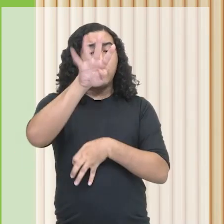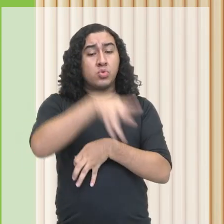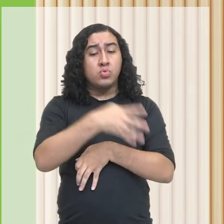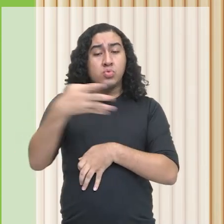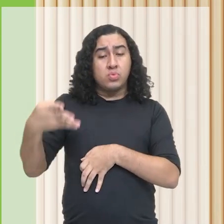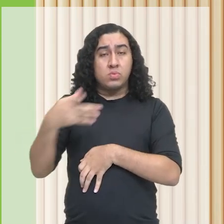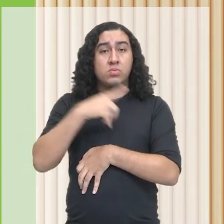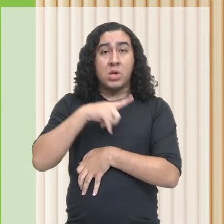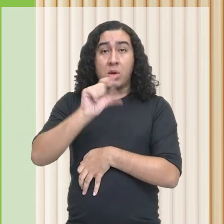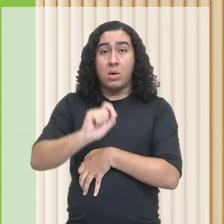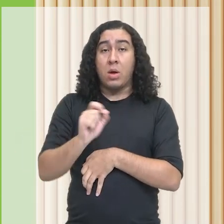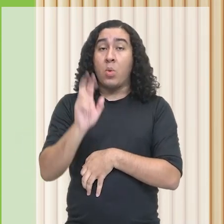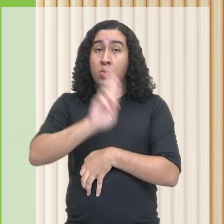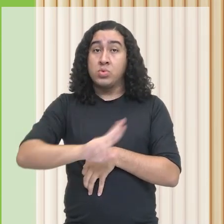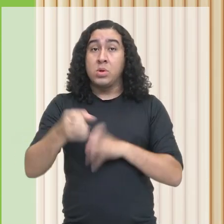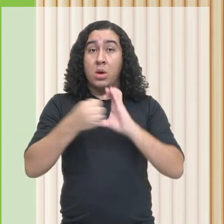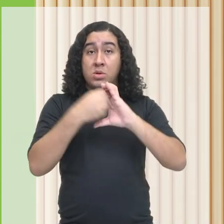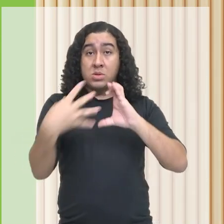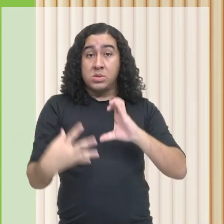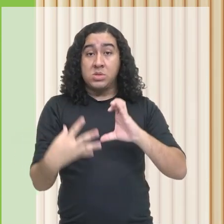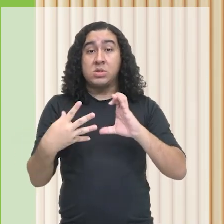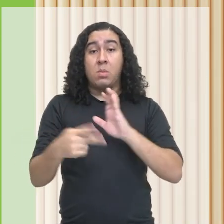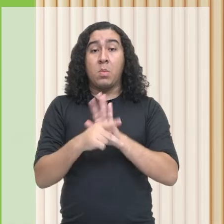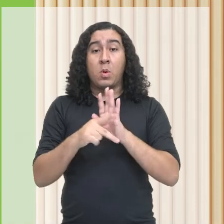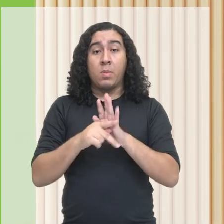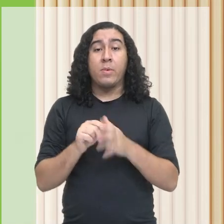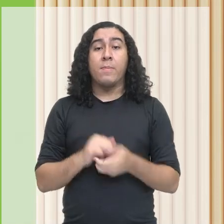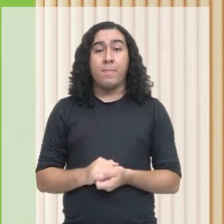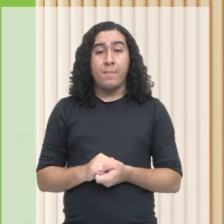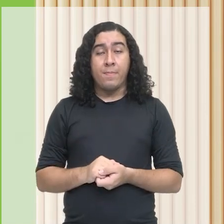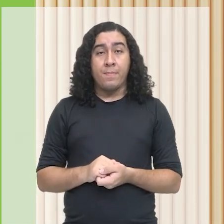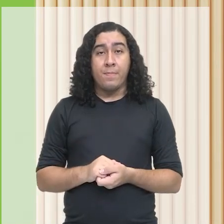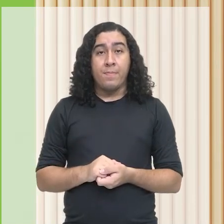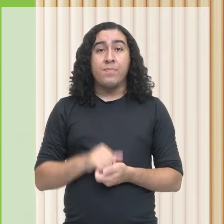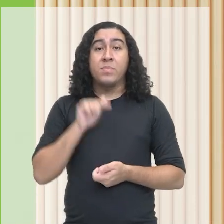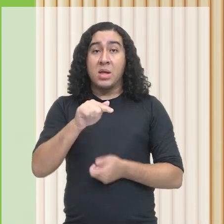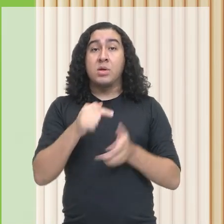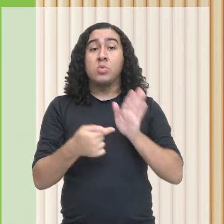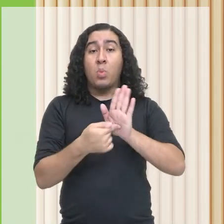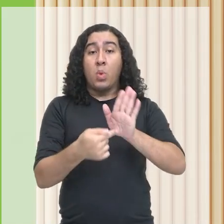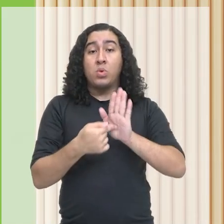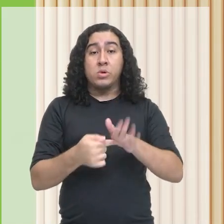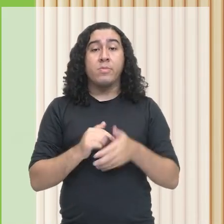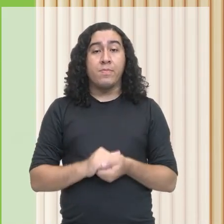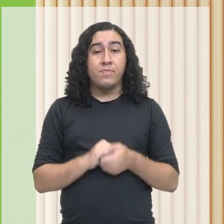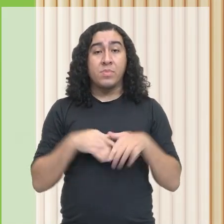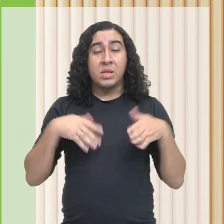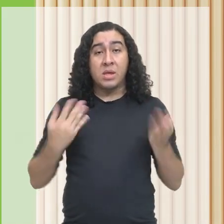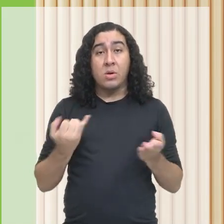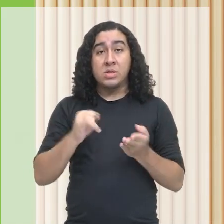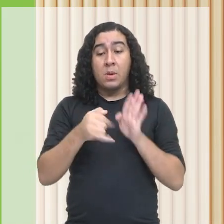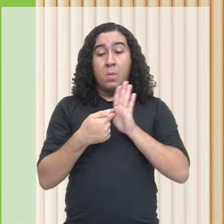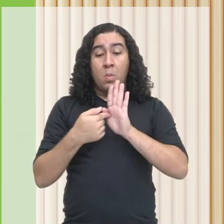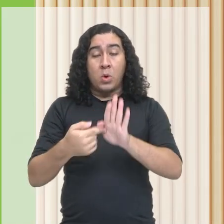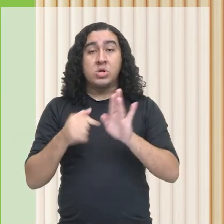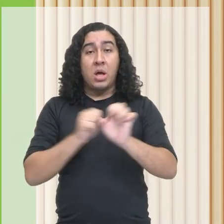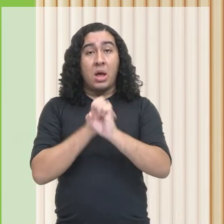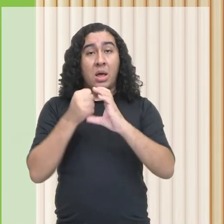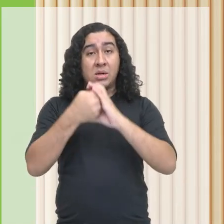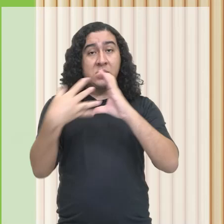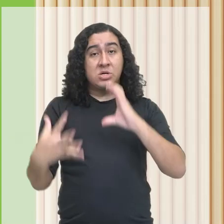classificação ela foi feita a partir das características que eles apresentavam. Então, aqueles que apresentavam